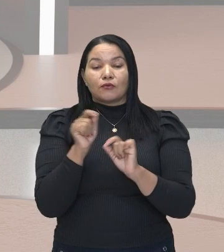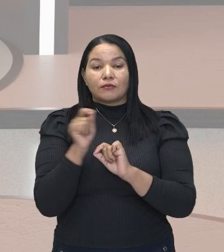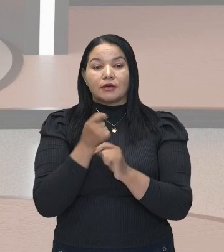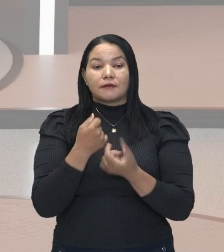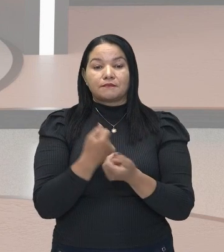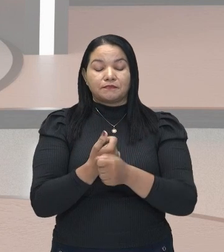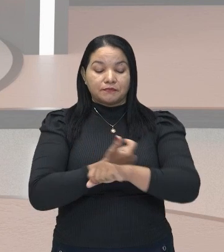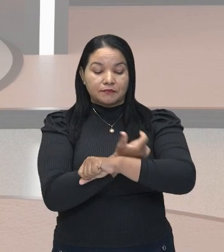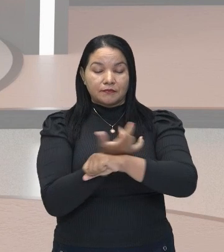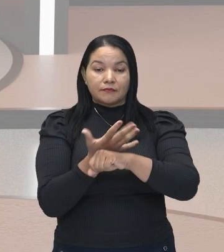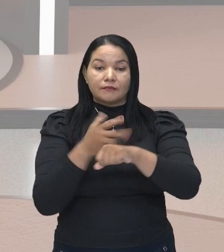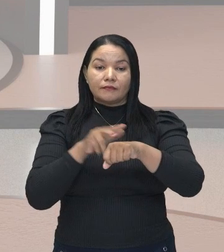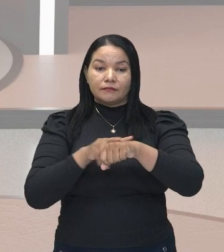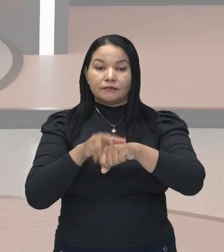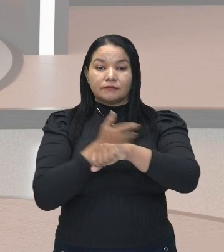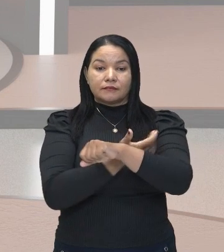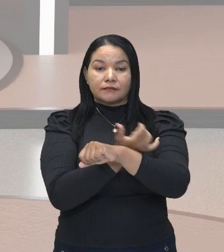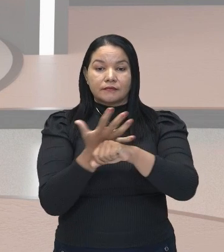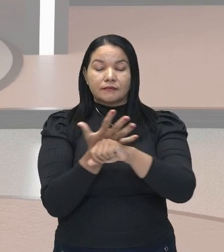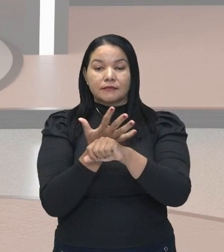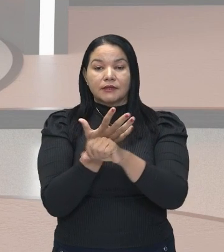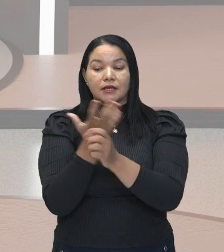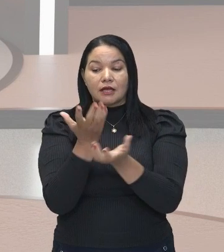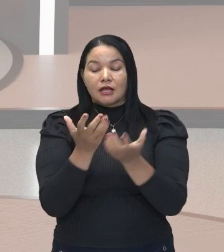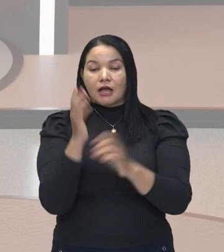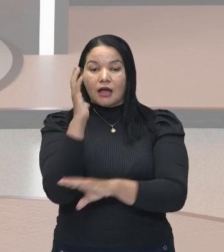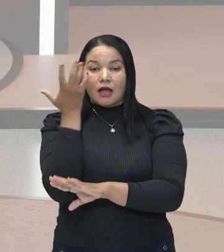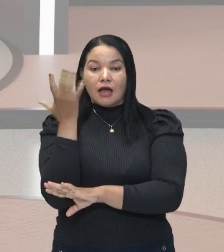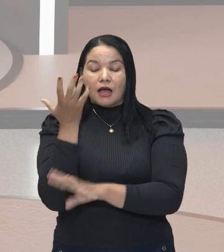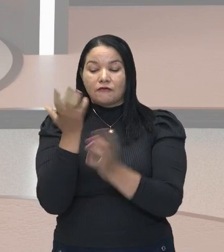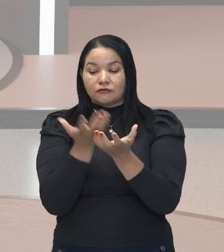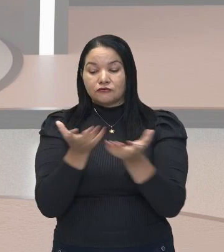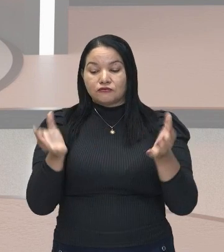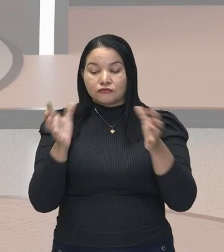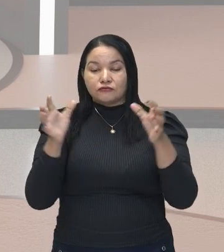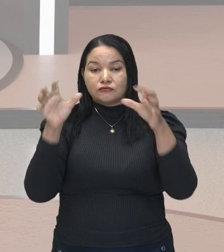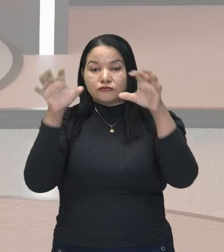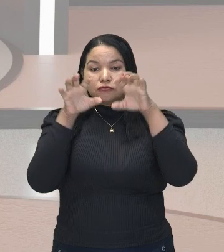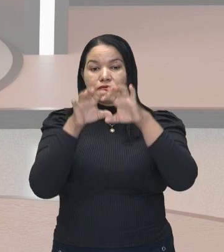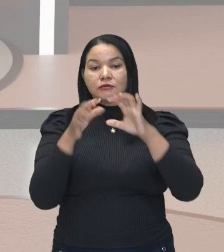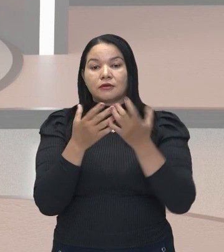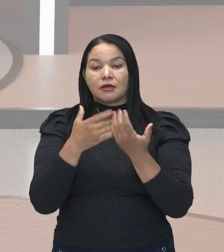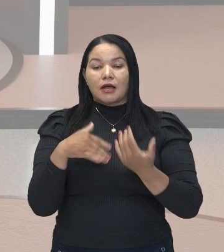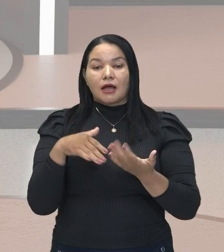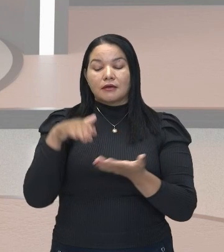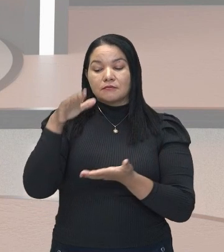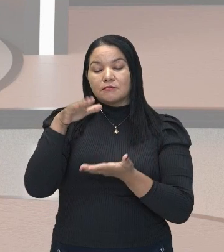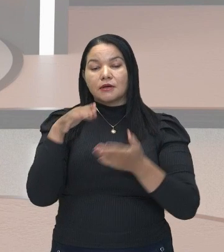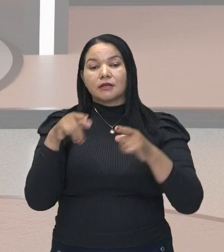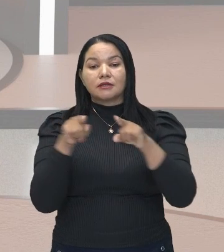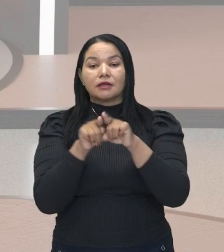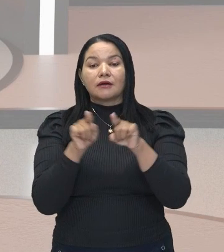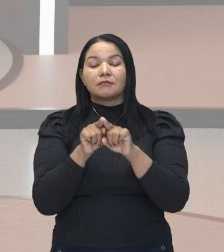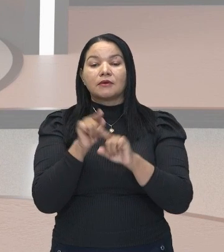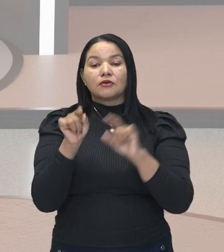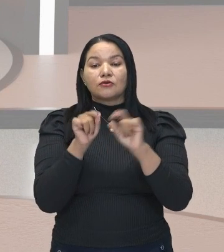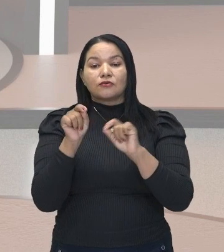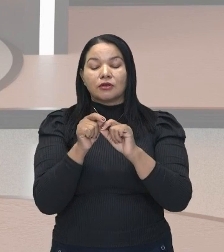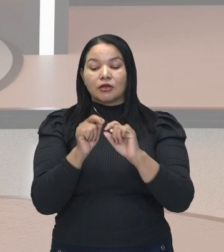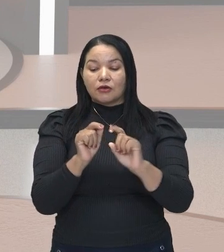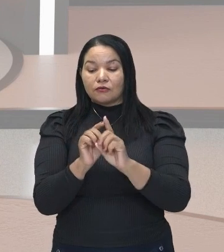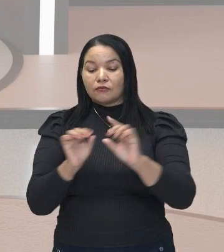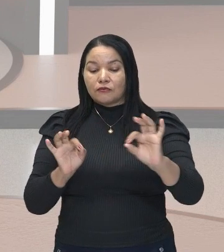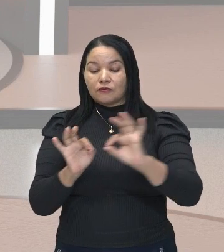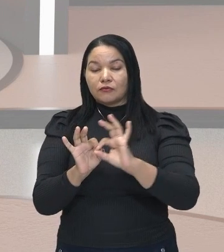gramíneas, arbustos e árvores baixas, né? E vão estar ali mais esparçadas, que